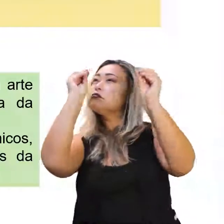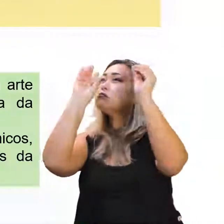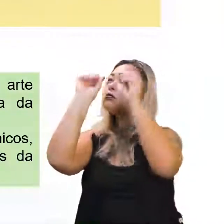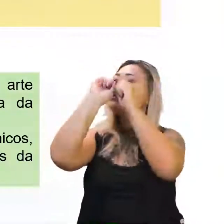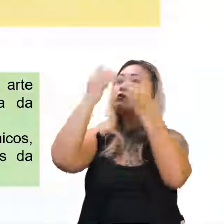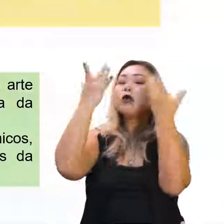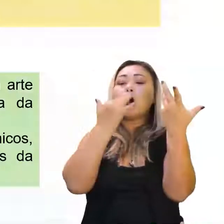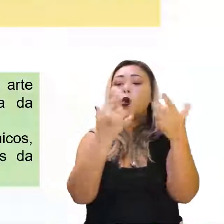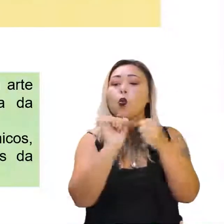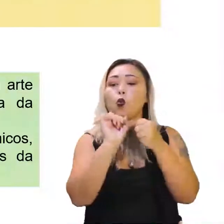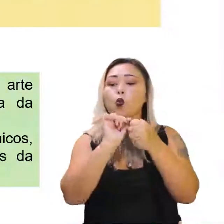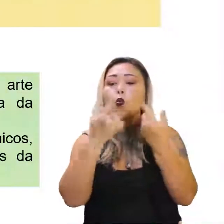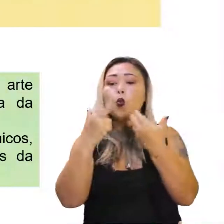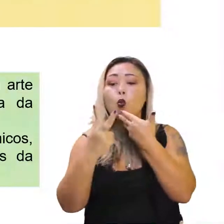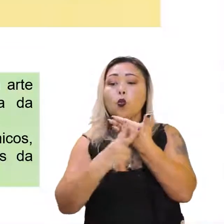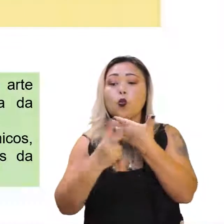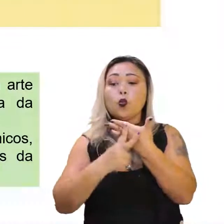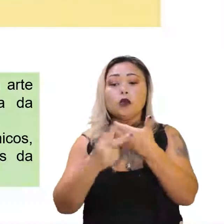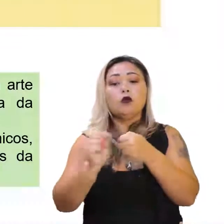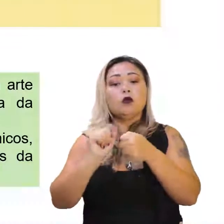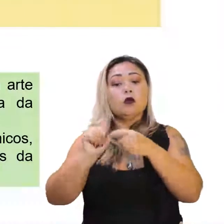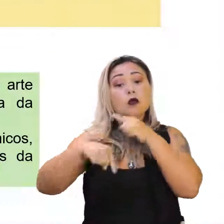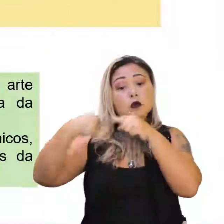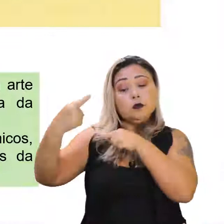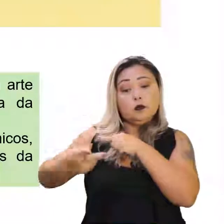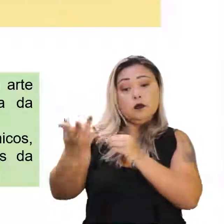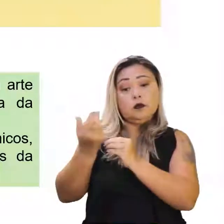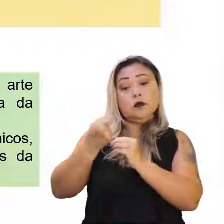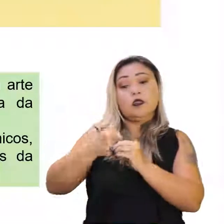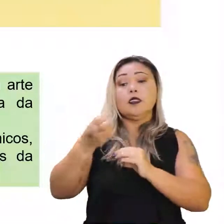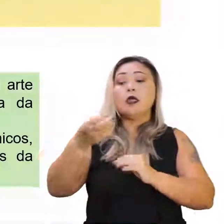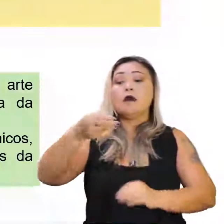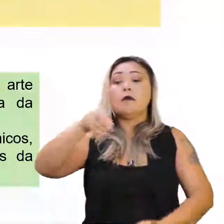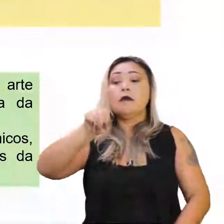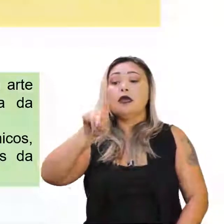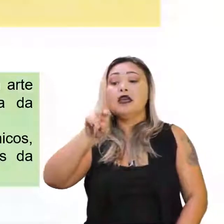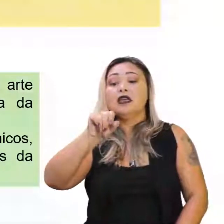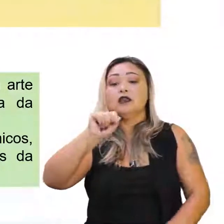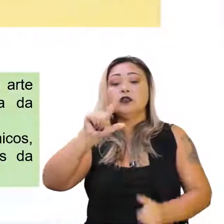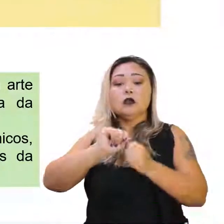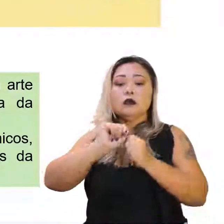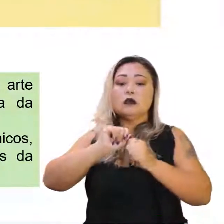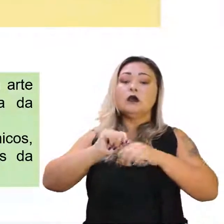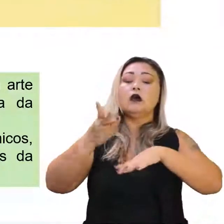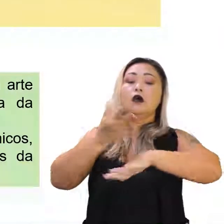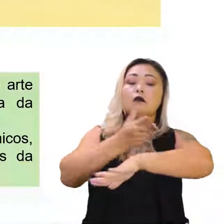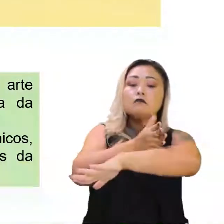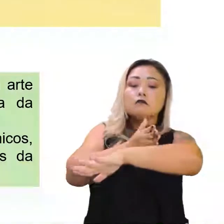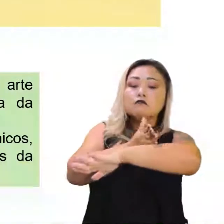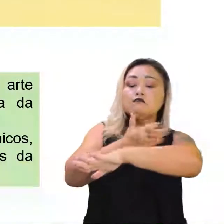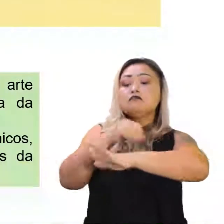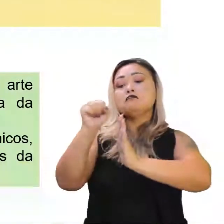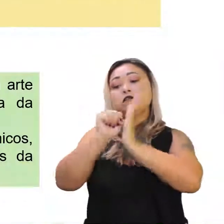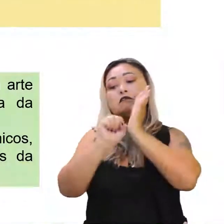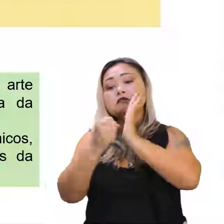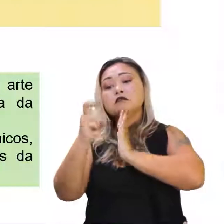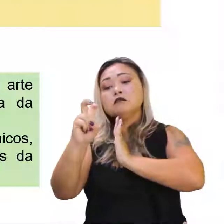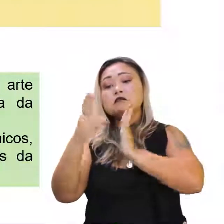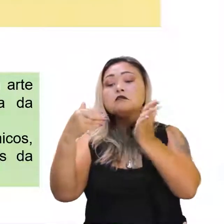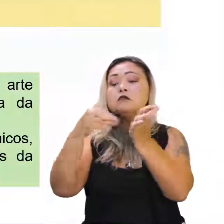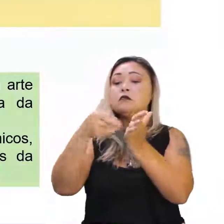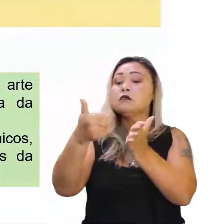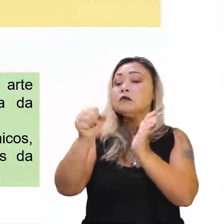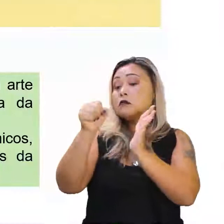Pompeia. Exato. E, em seguida, falamos da arte medieval, período da Idade Média entre séculos V